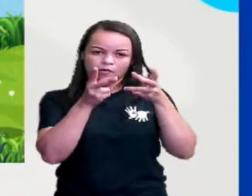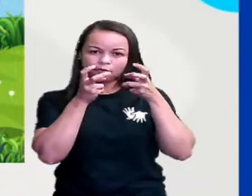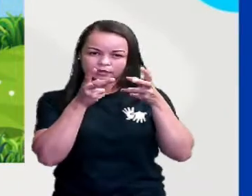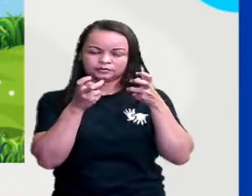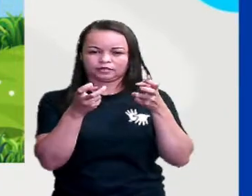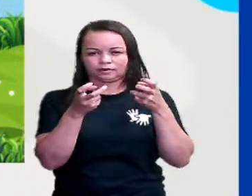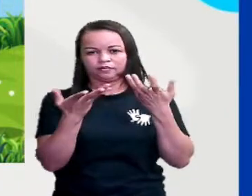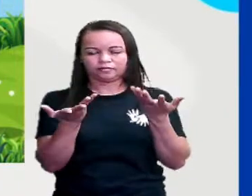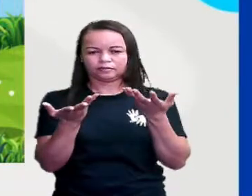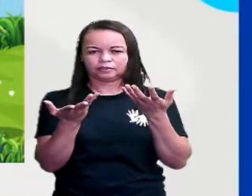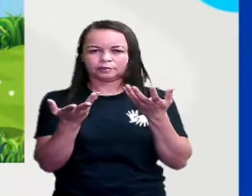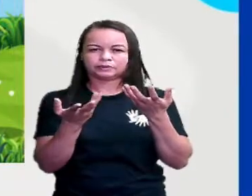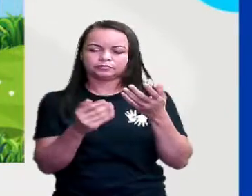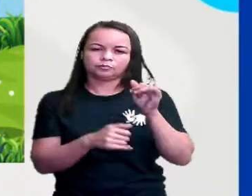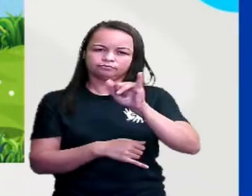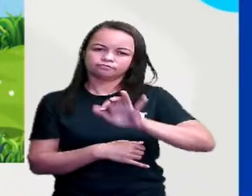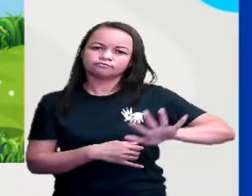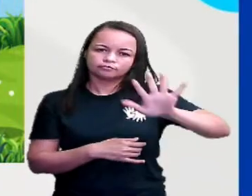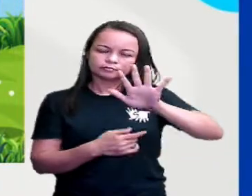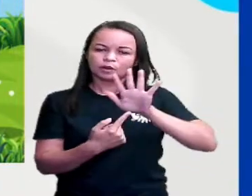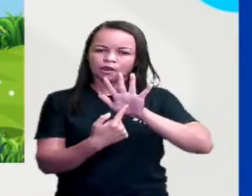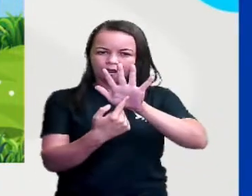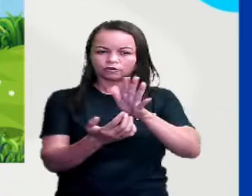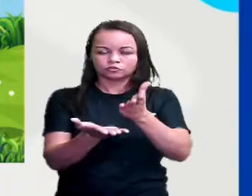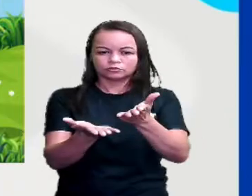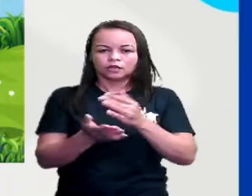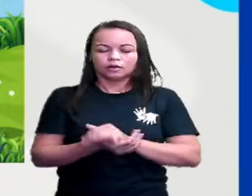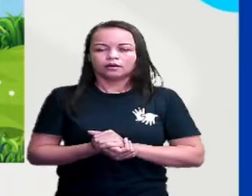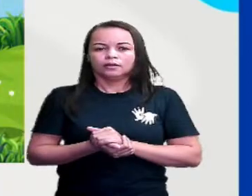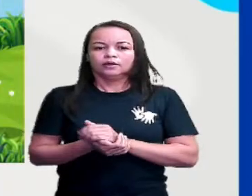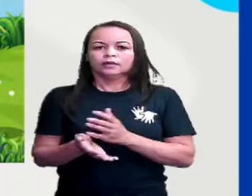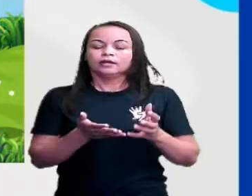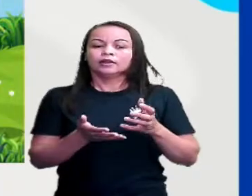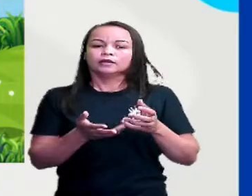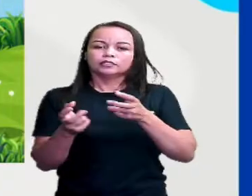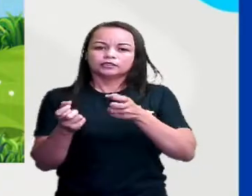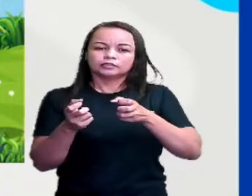E principalmente aí através dessa imagem, desse desenho, que a gente consegue observar aquelas